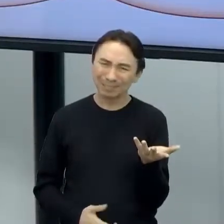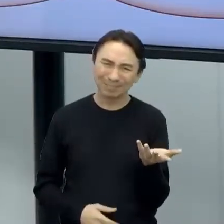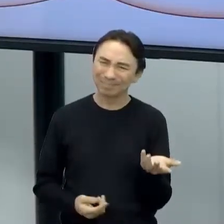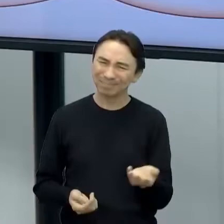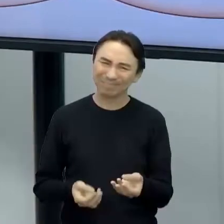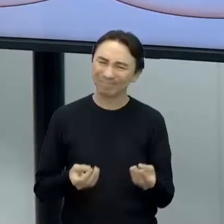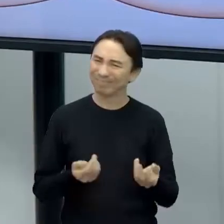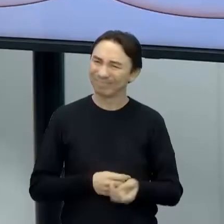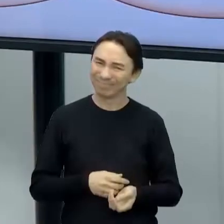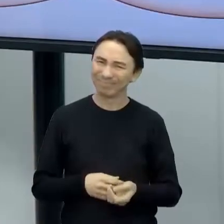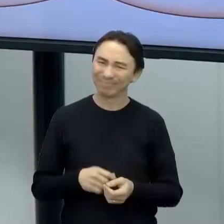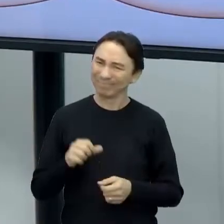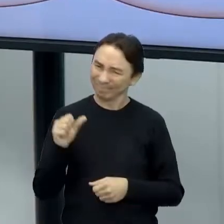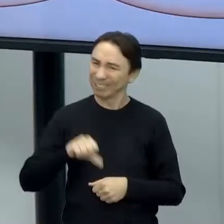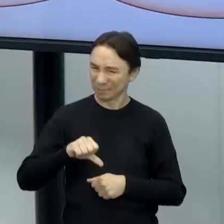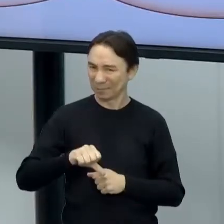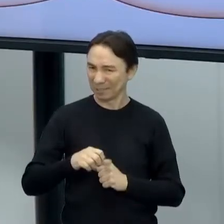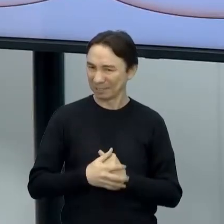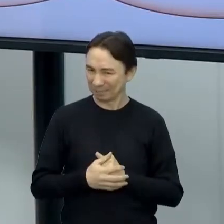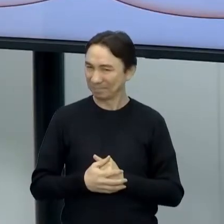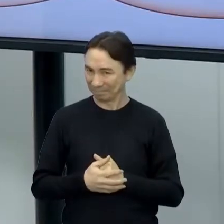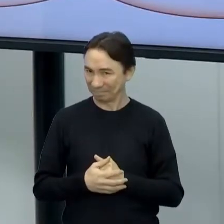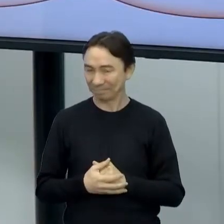tem que pensar.